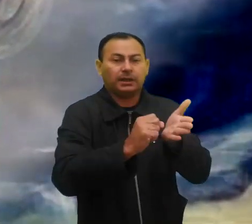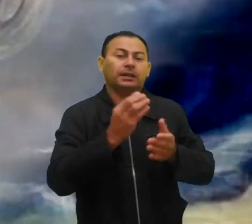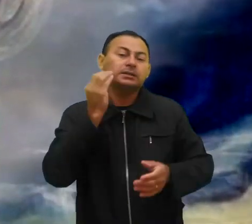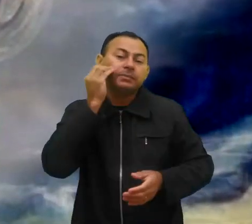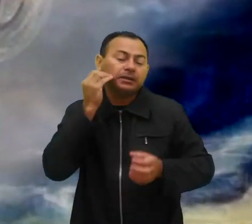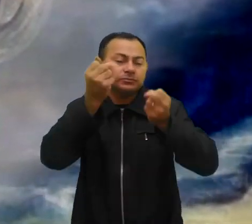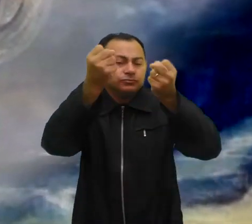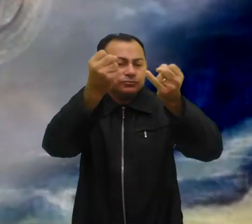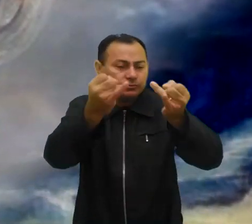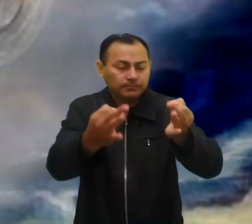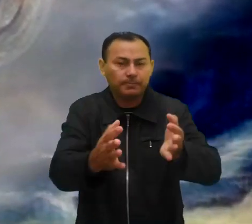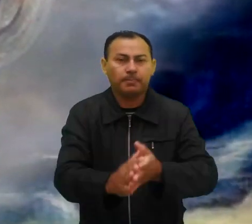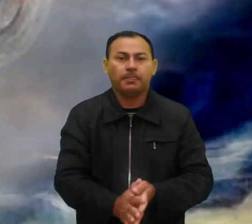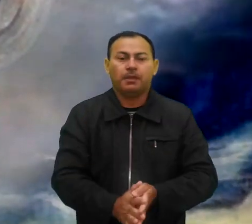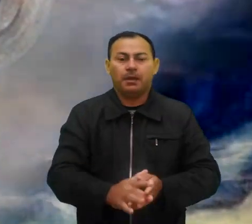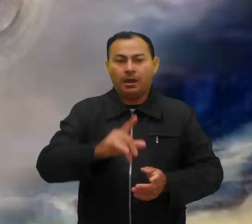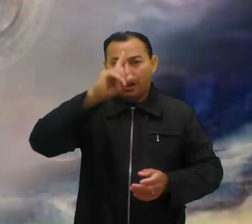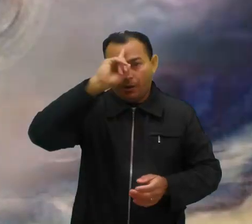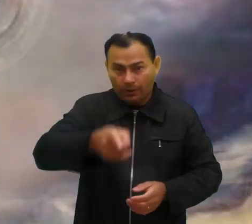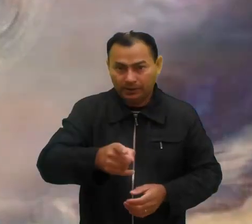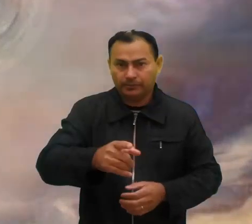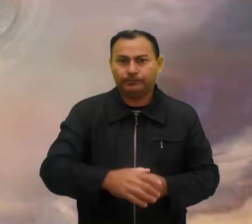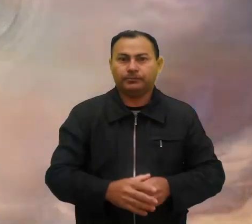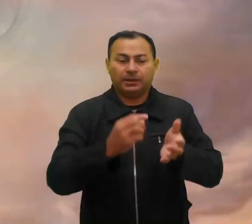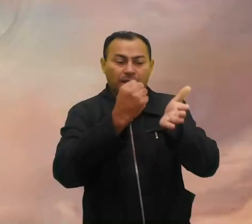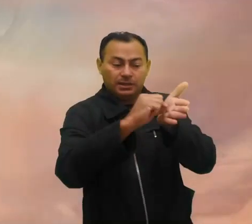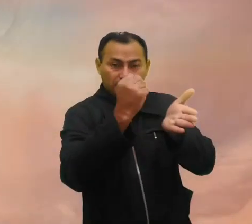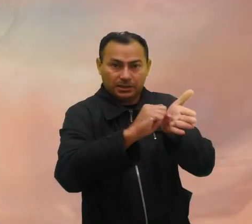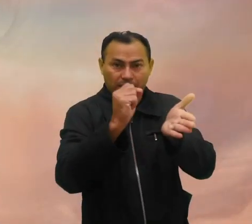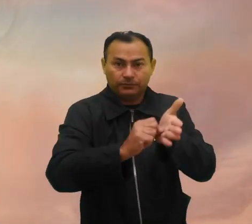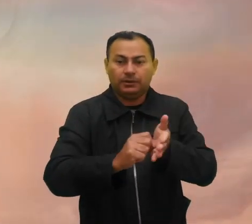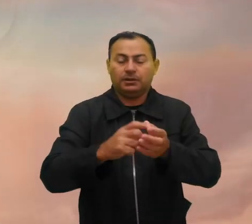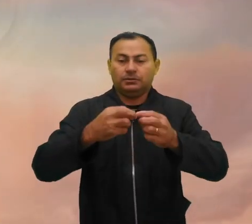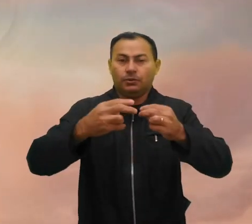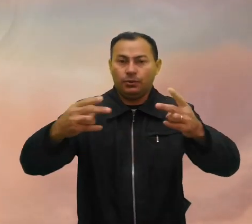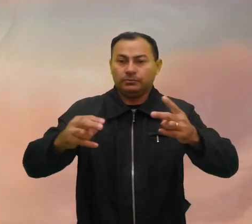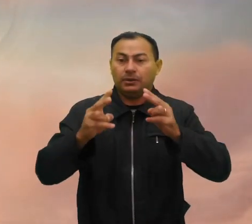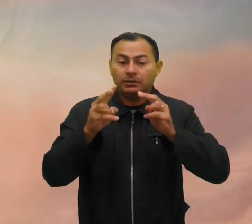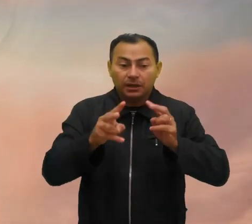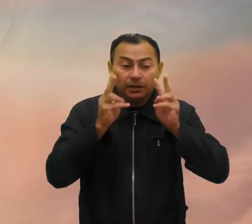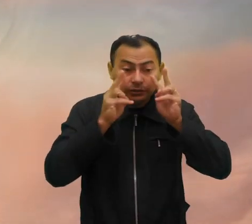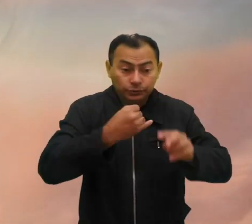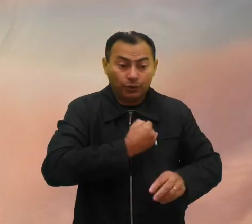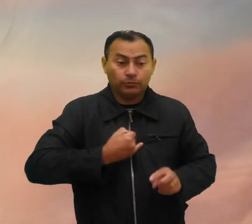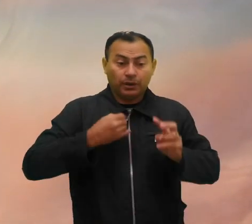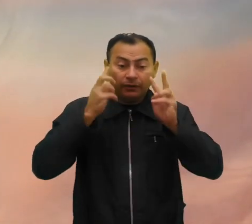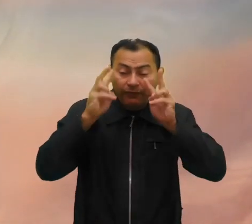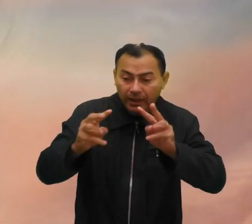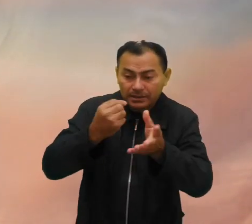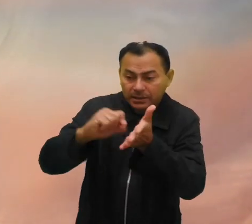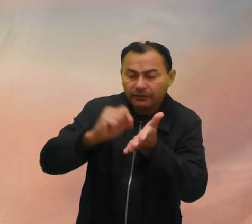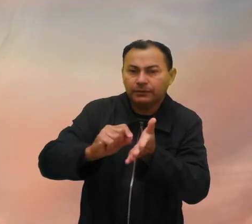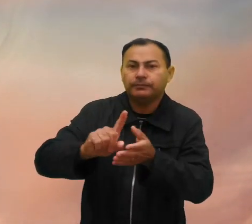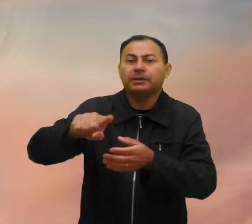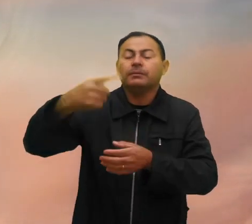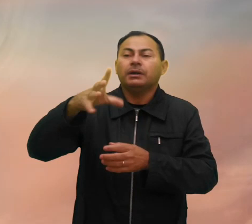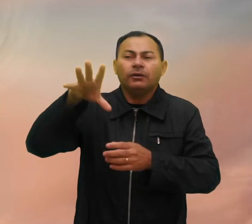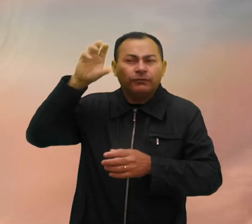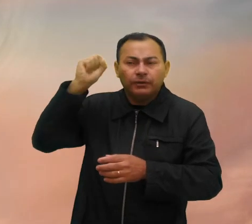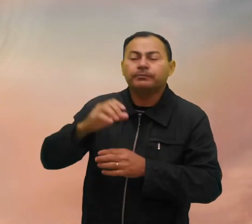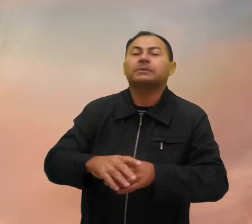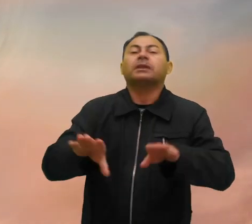aquela experiência. A ordem foi, escreve, pois, as coisas que você viu. Depois ele